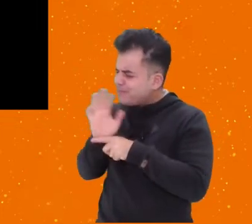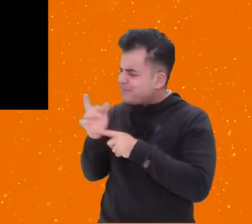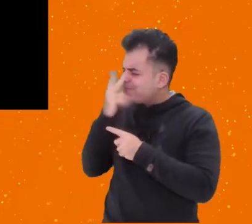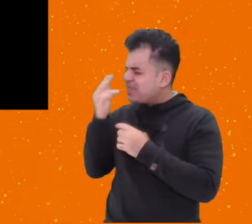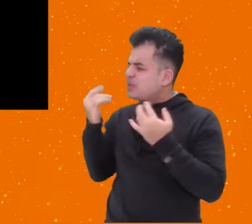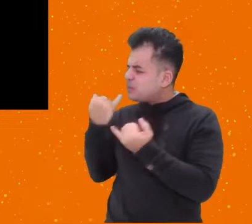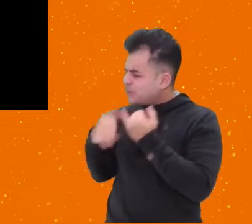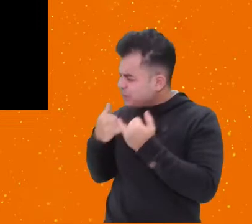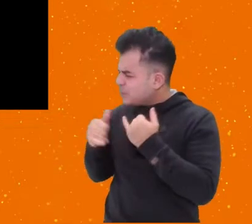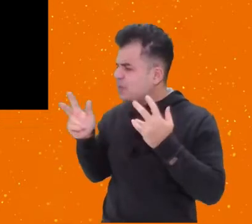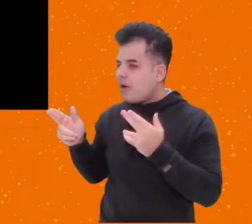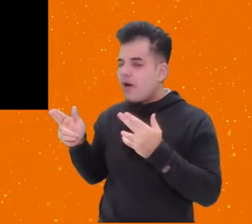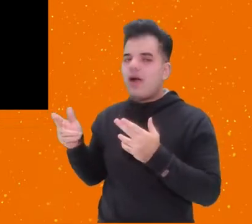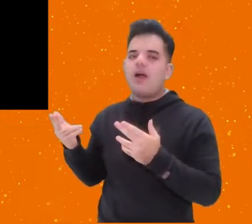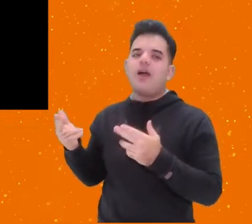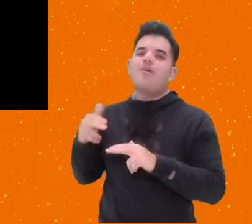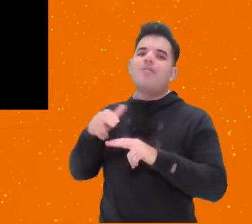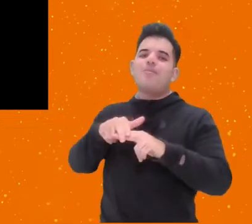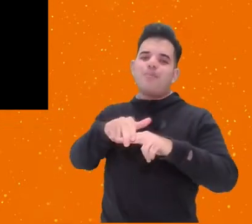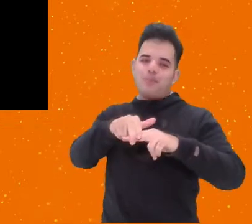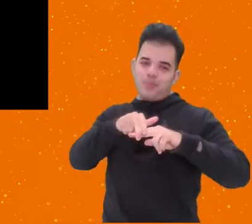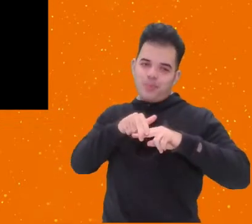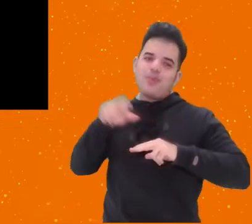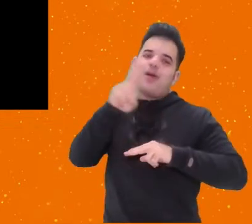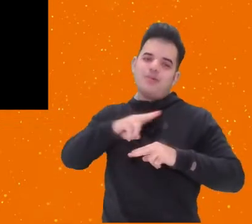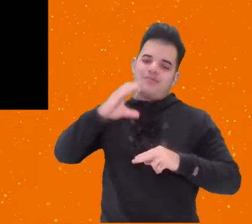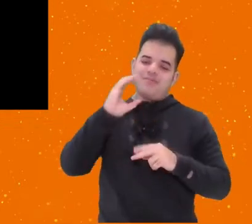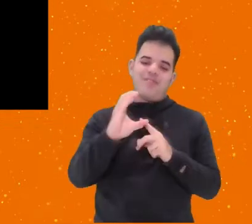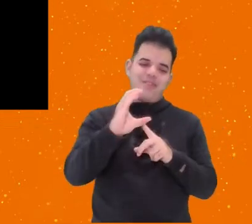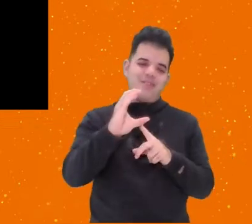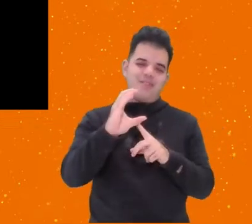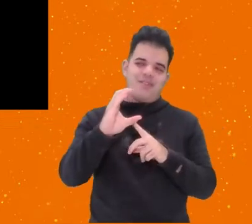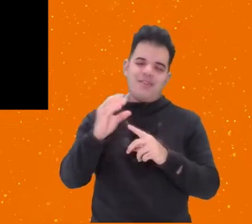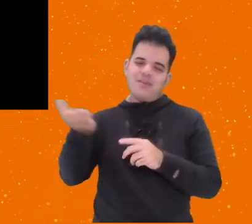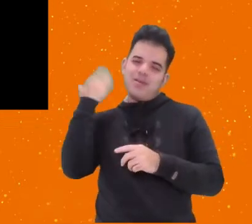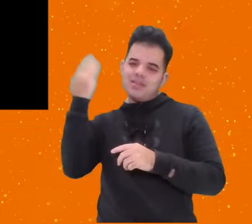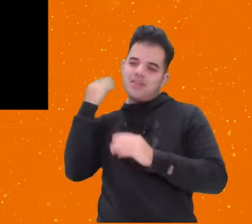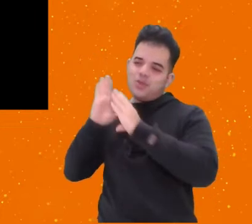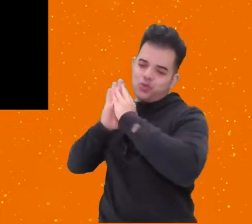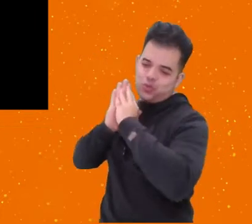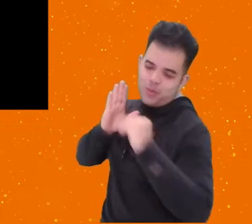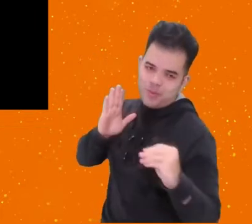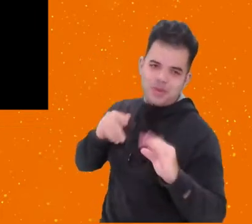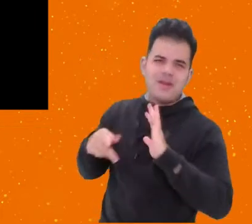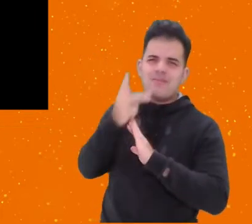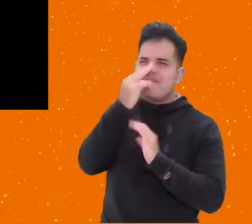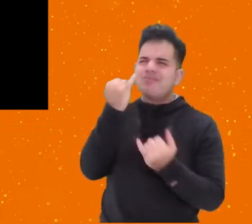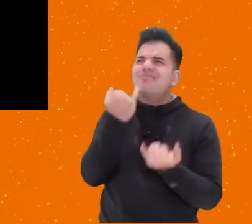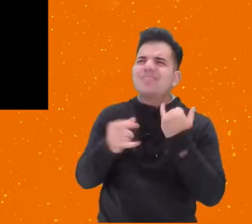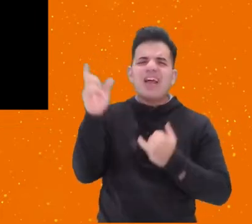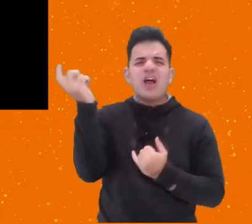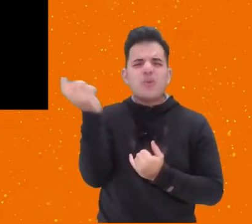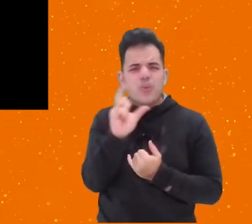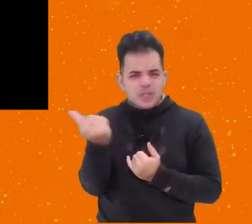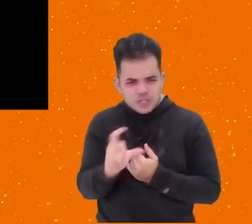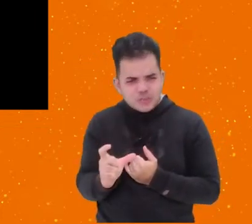semelhante. Por quê? Por conta do arqui, do desse algoritmo, vamos assim dizer, da Arri